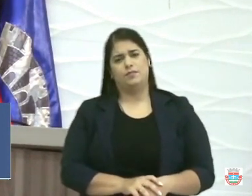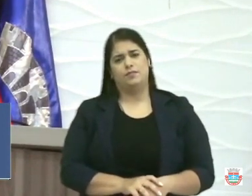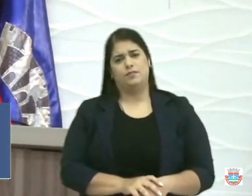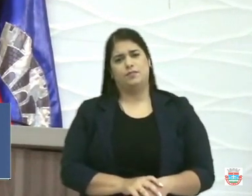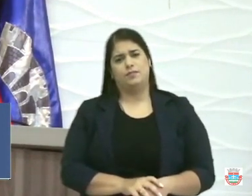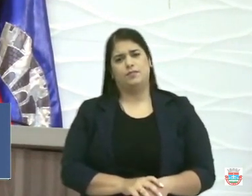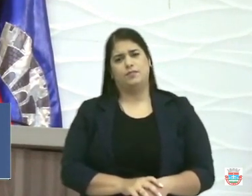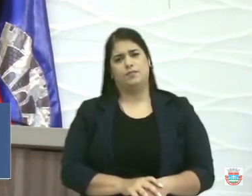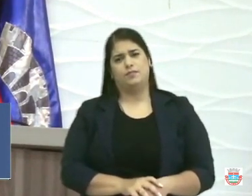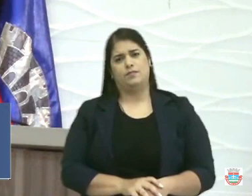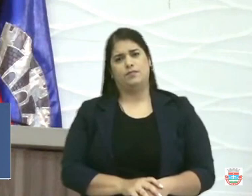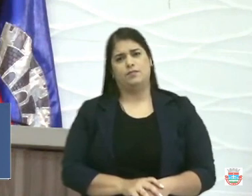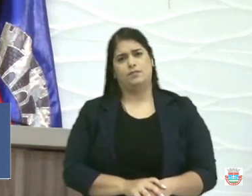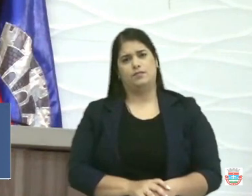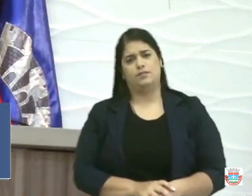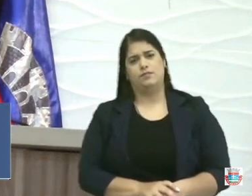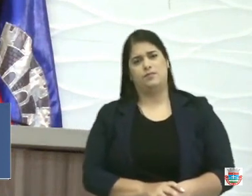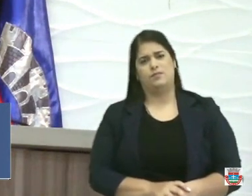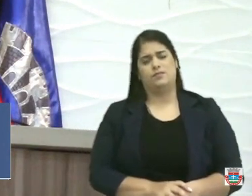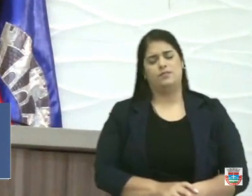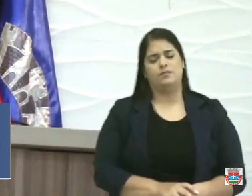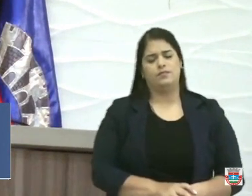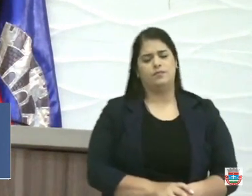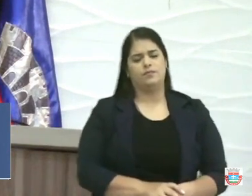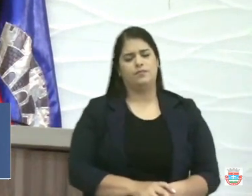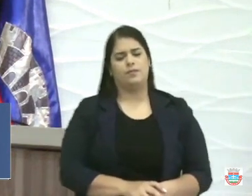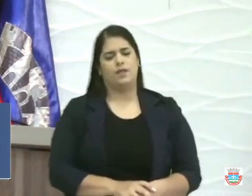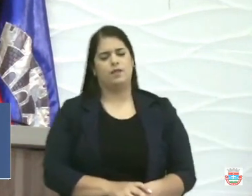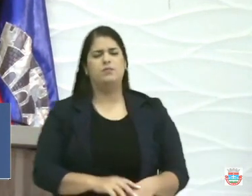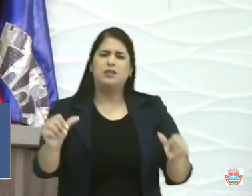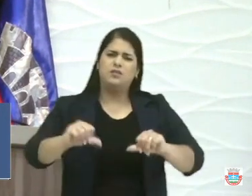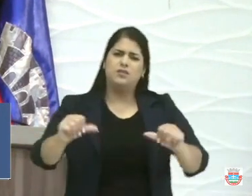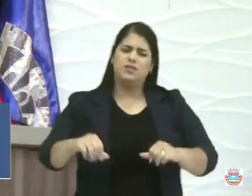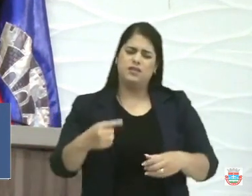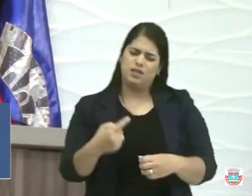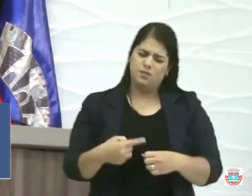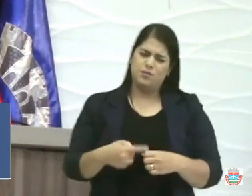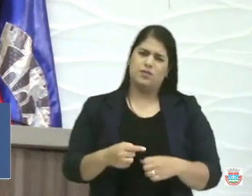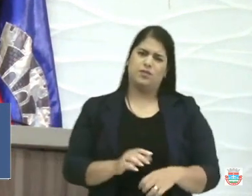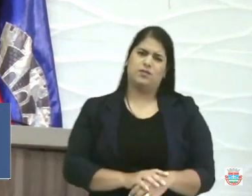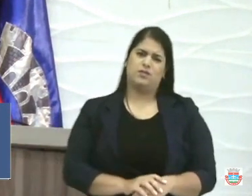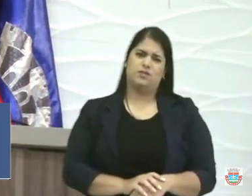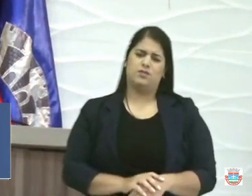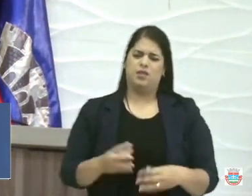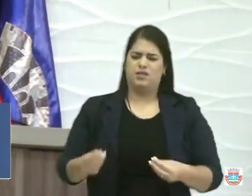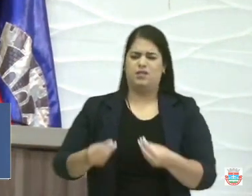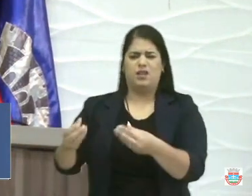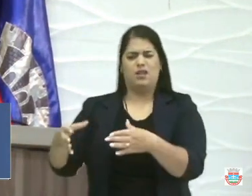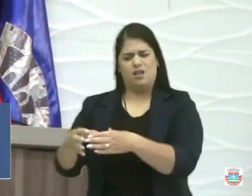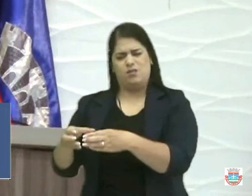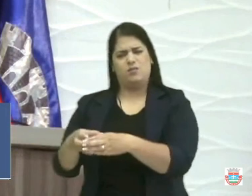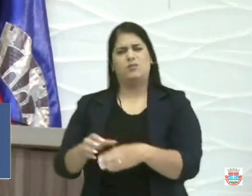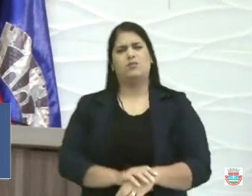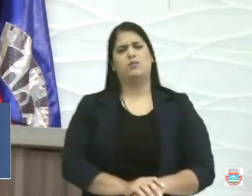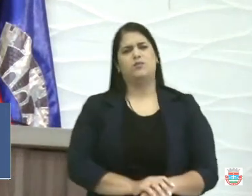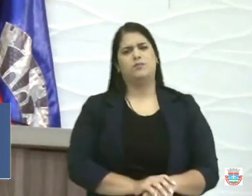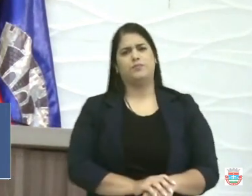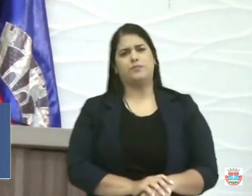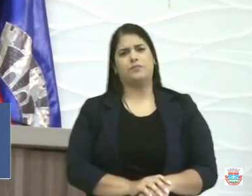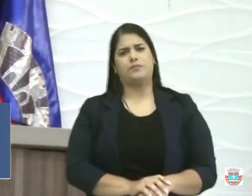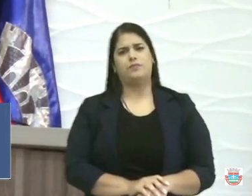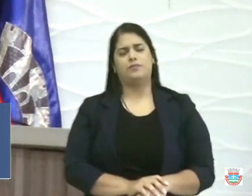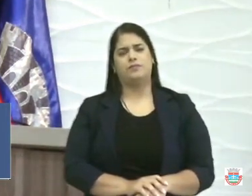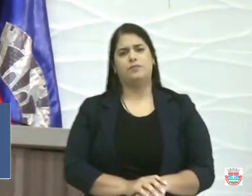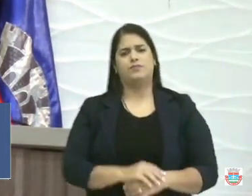essa turma? Para demoralizar nosso município? Se o senhor for candidato a prefeito, o senhor não vai assumir, não. O senhor vai dar